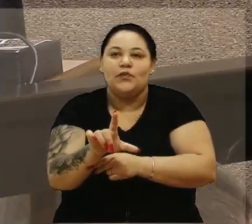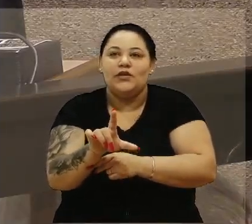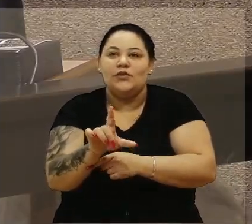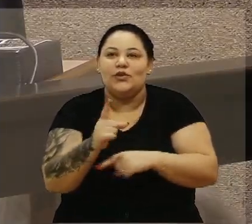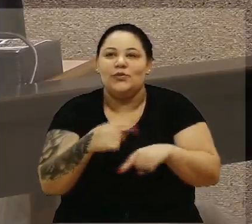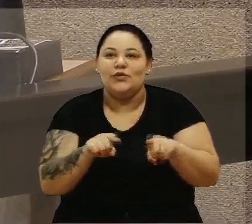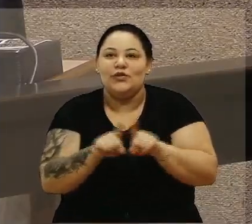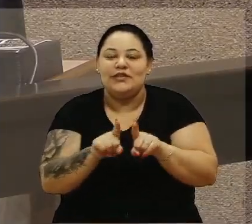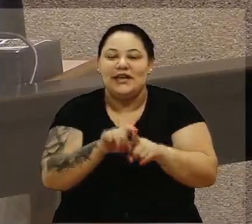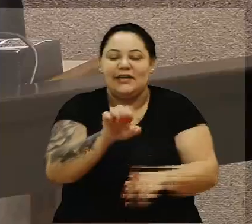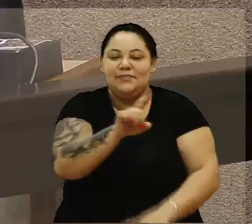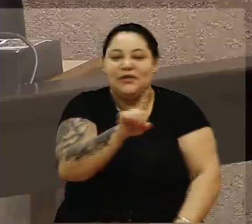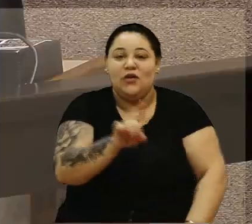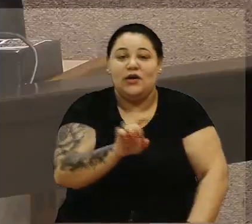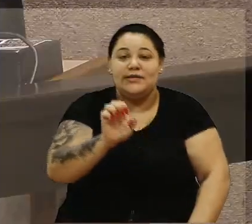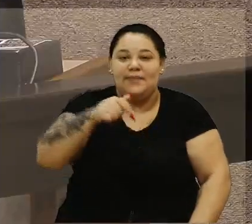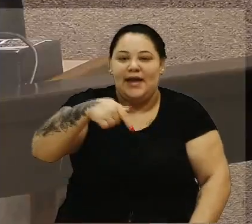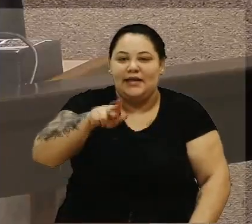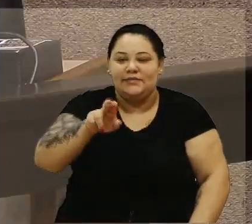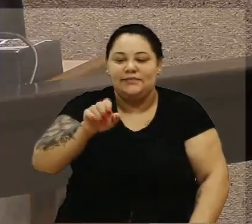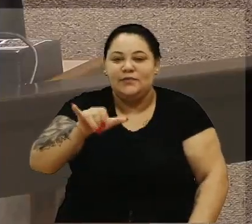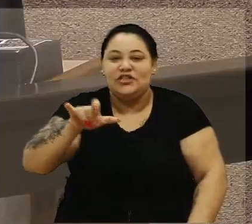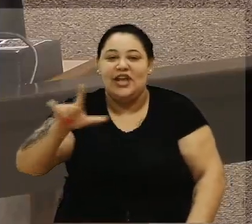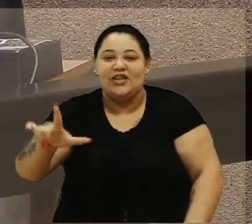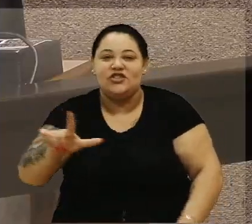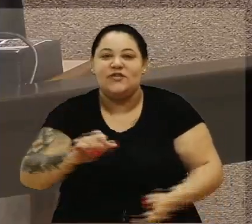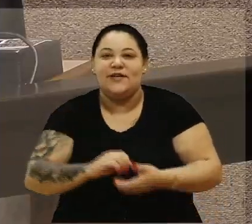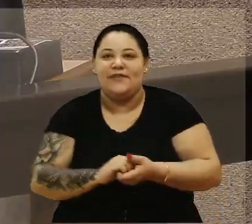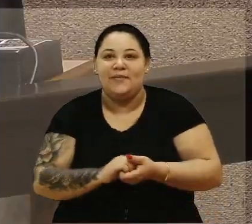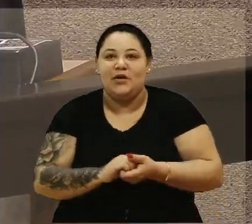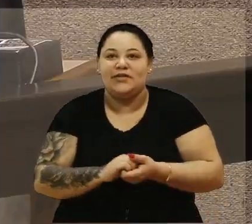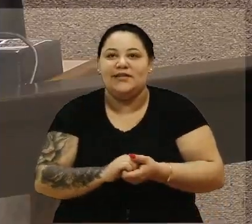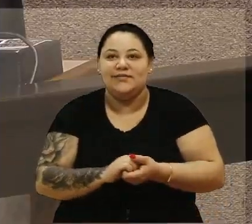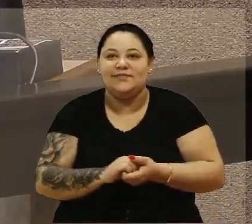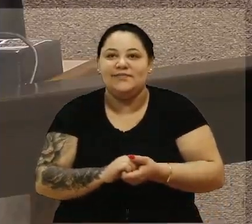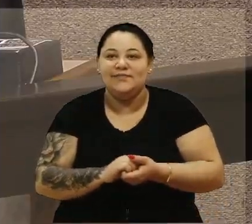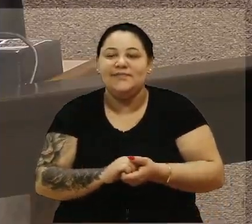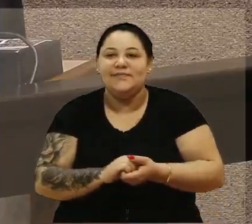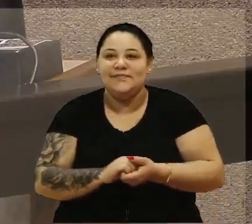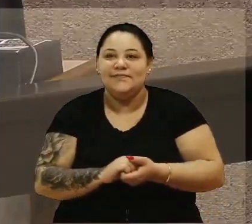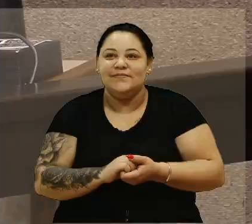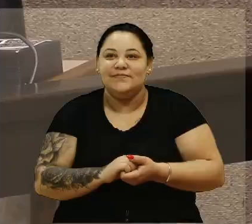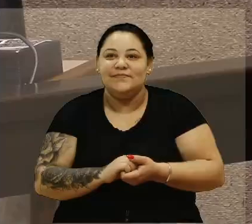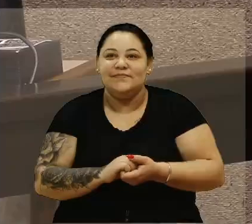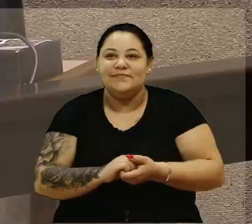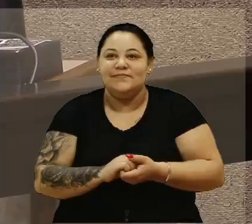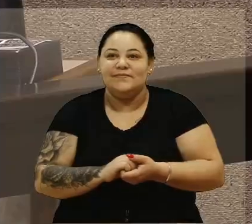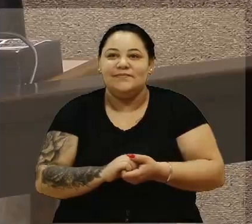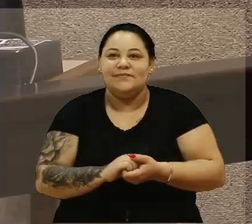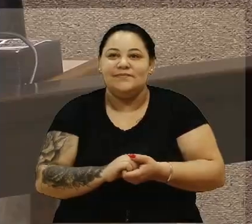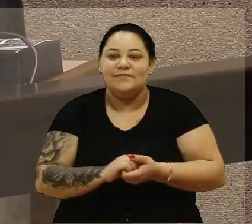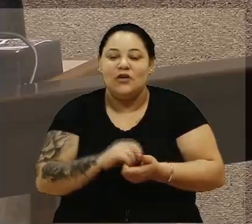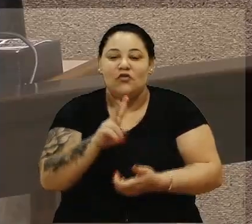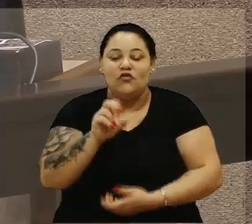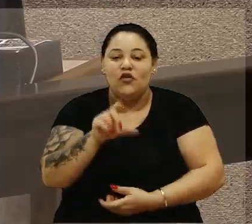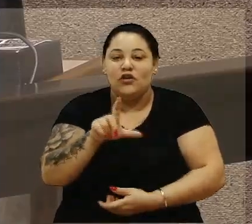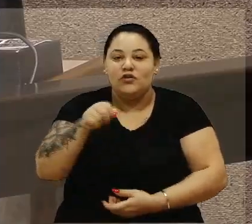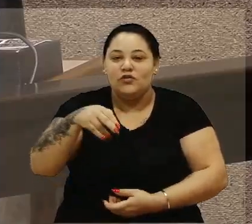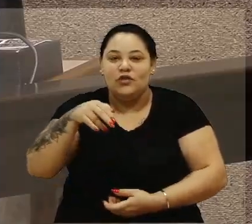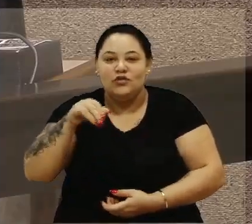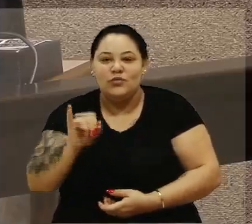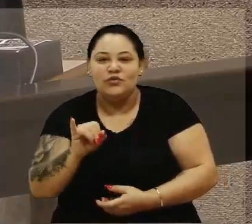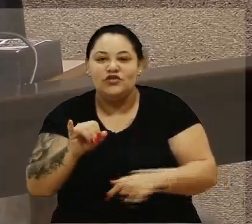o Ezequiel, a Maiana Gonçalves de Almeida, a Pamela Pereira e o Paulo Esquil Júnior e o Volney Marcos